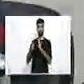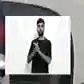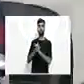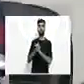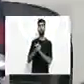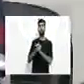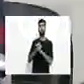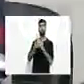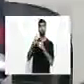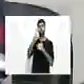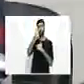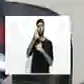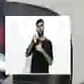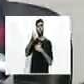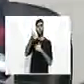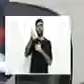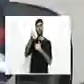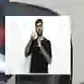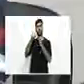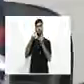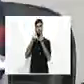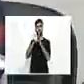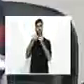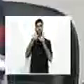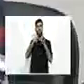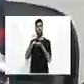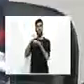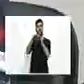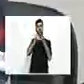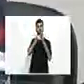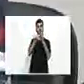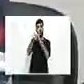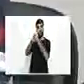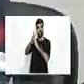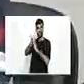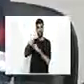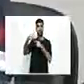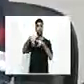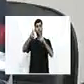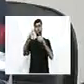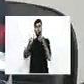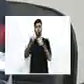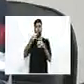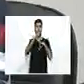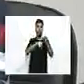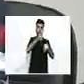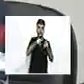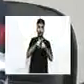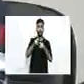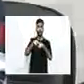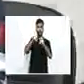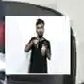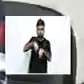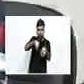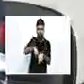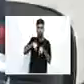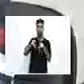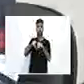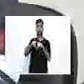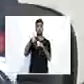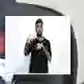que quase a pergunta de um vai ser quase de todo mundo porque é sobre coleta Capina né